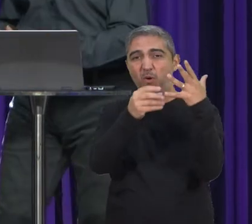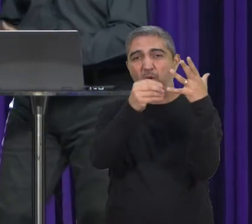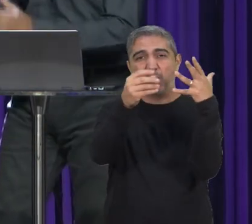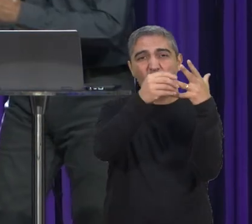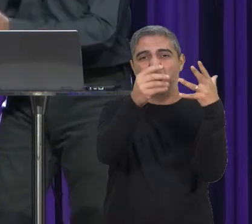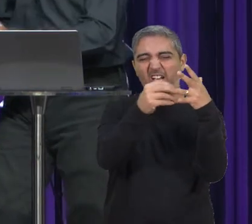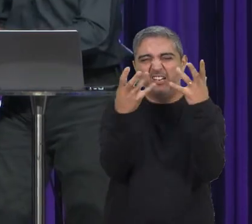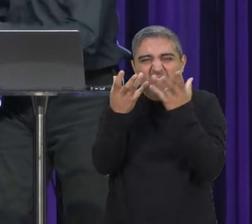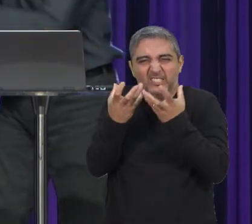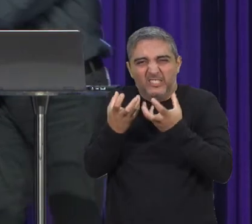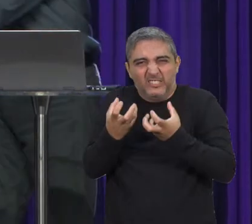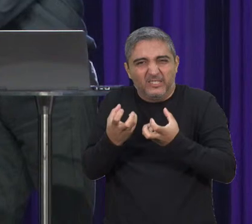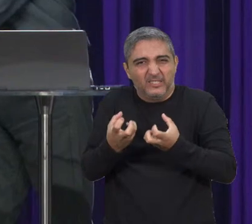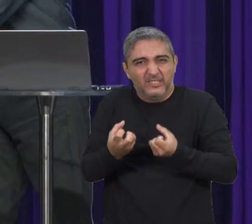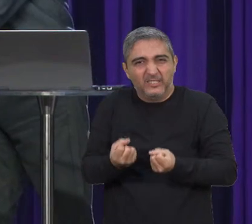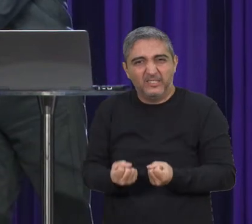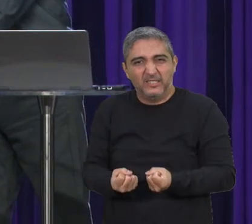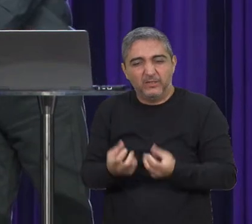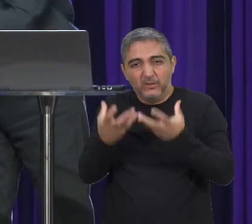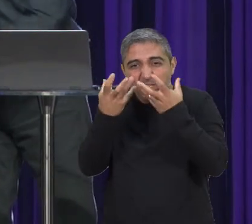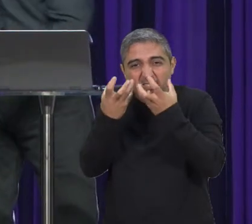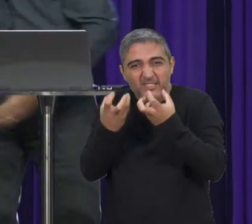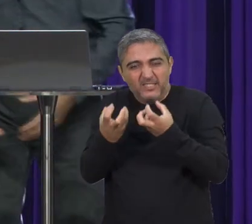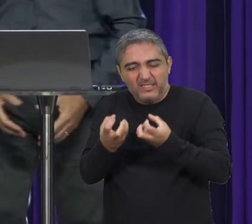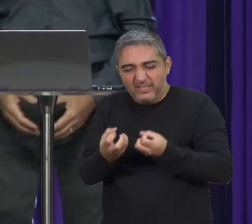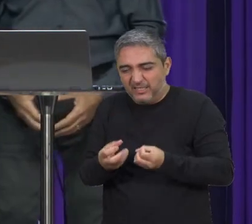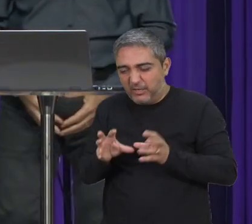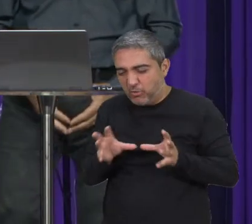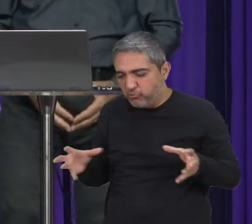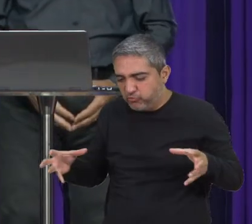são ajuntados no monte para serem queimados.